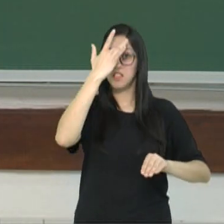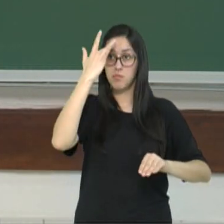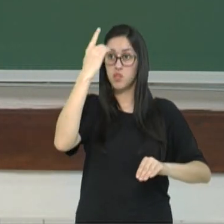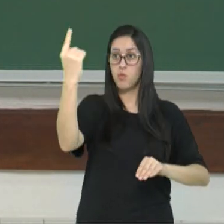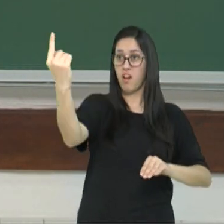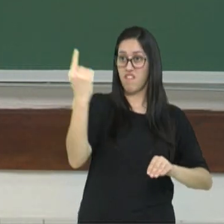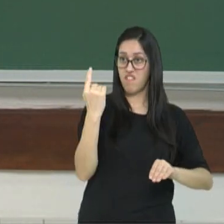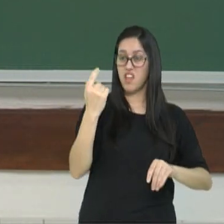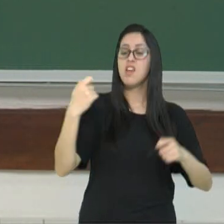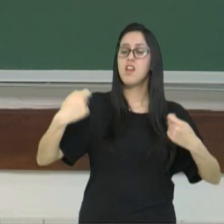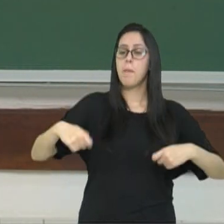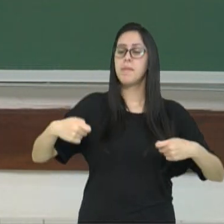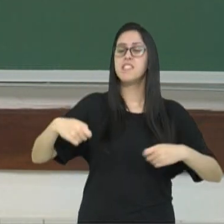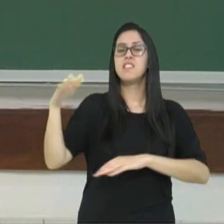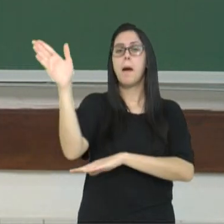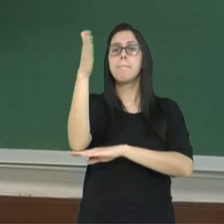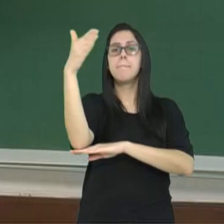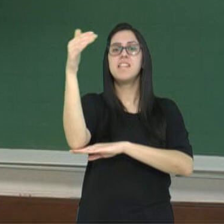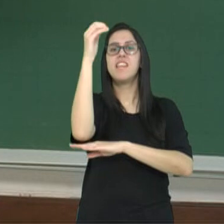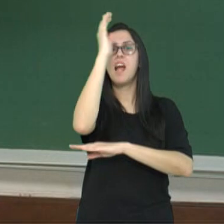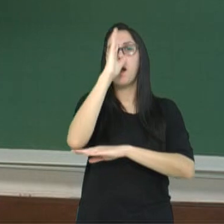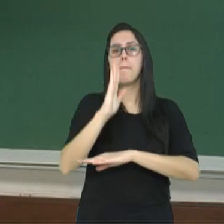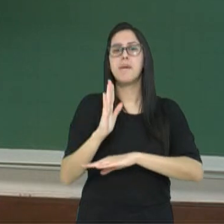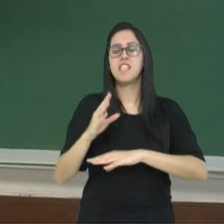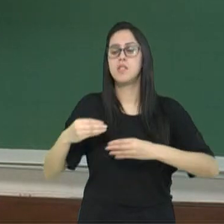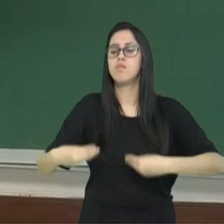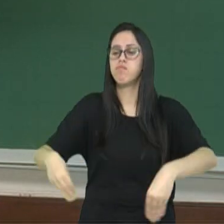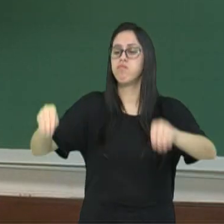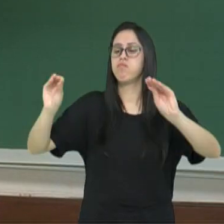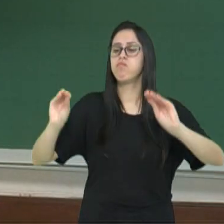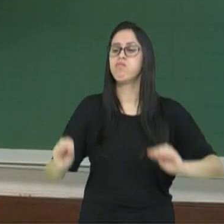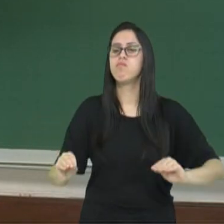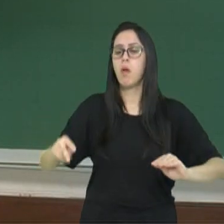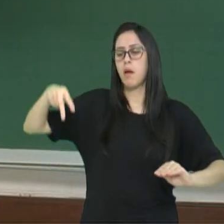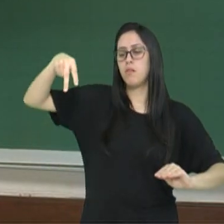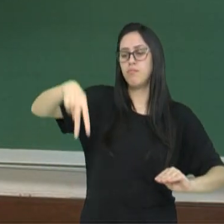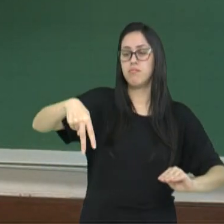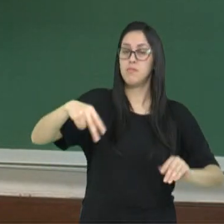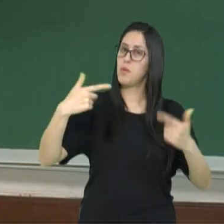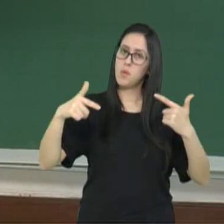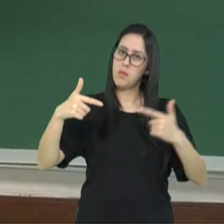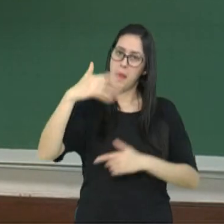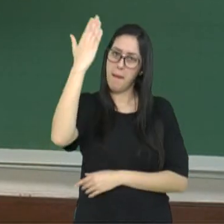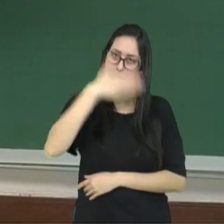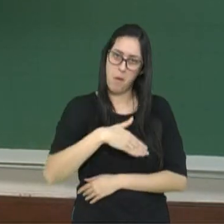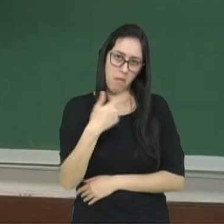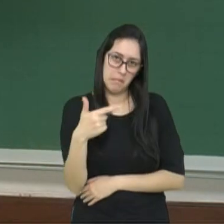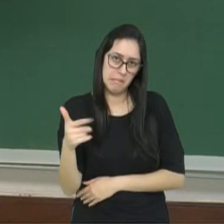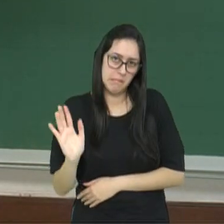pisasse na bandeira do Brasil. Não há nenhuma comprovação disso.